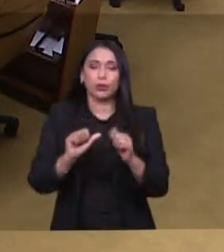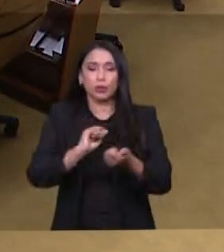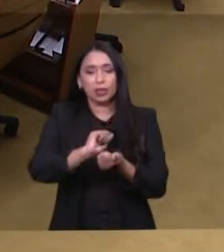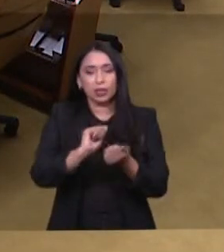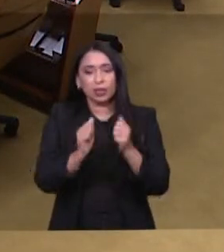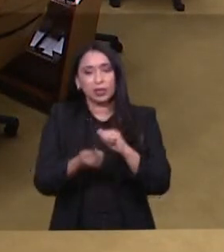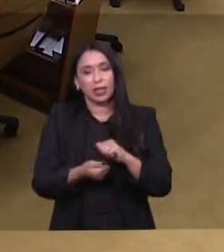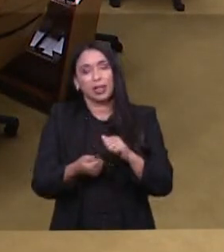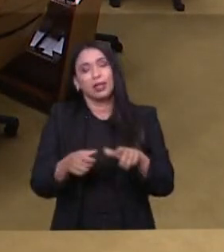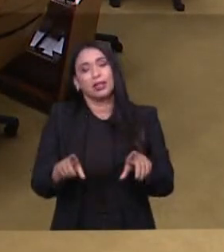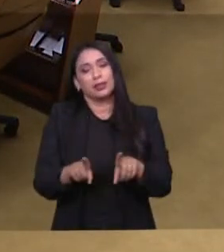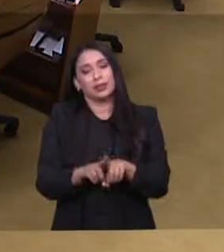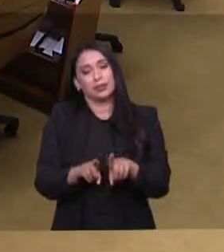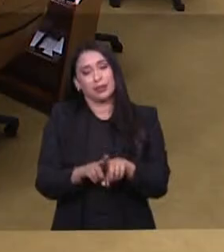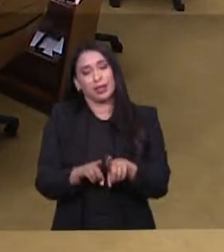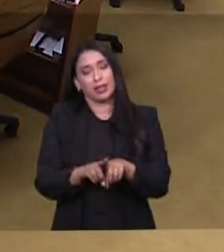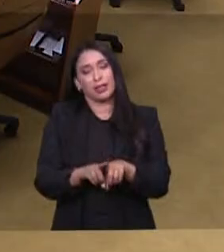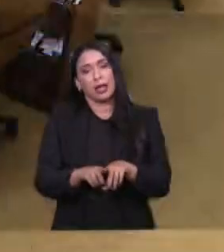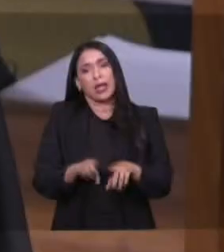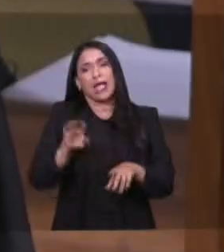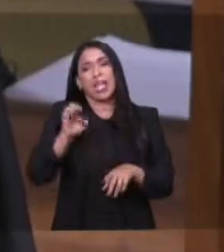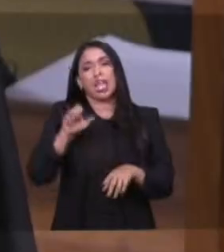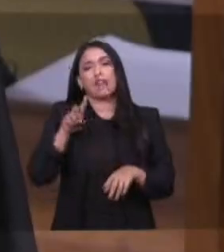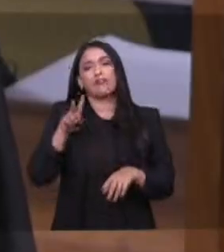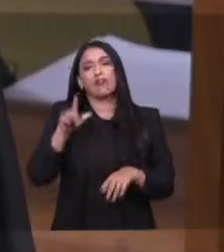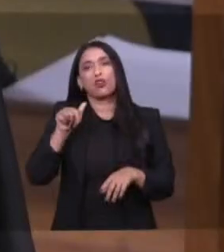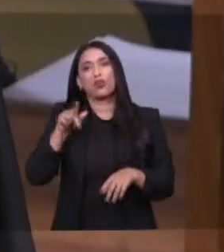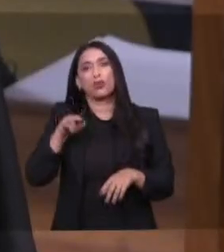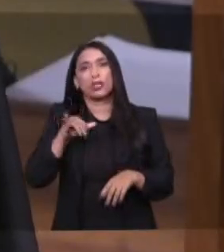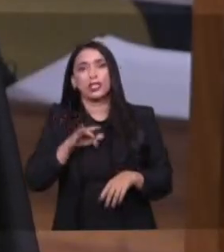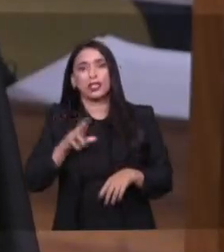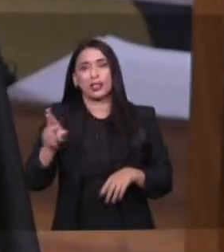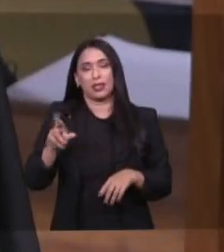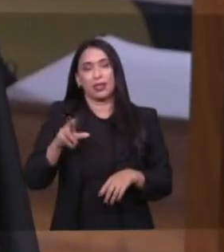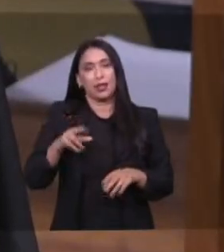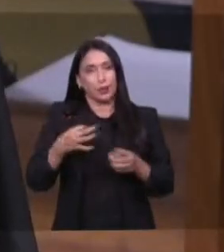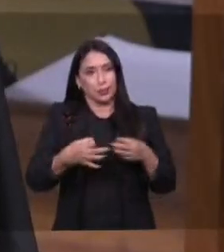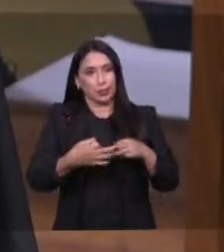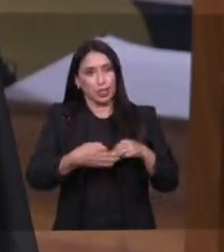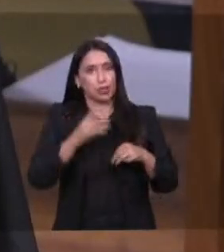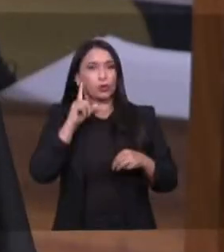tenha evoluído, mas era uma expressão que o ministro Marco Aurélio gostava de usar e